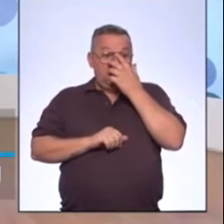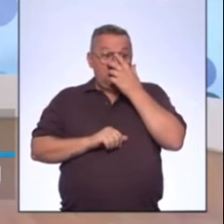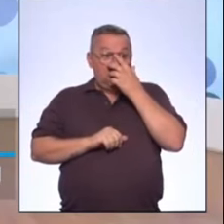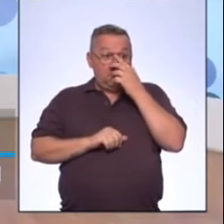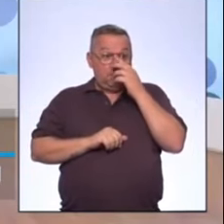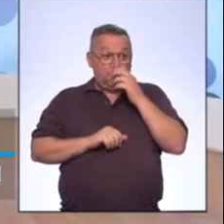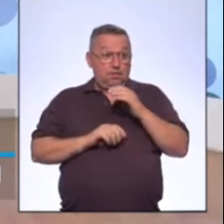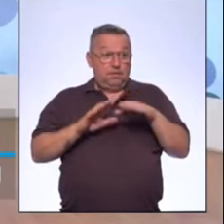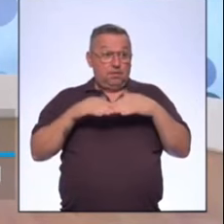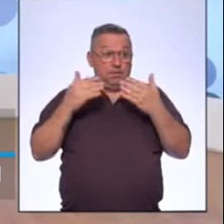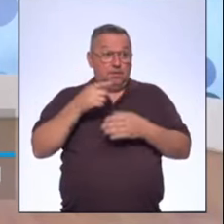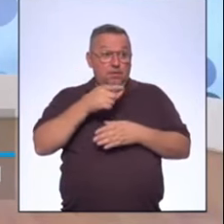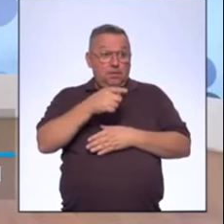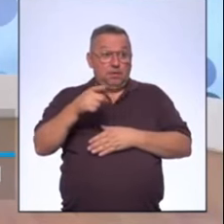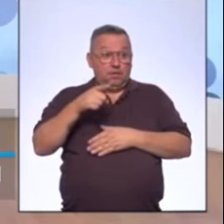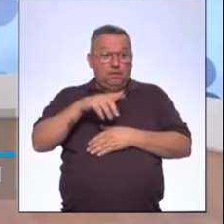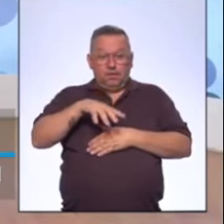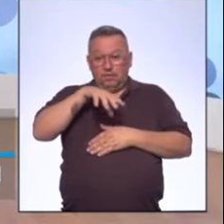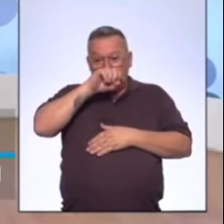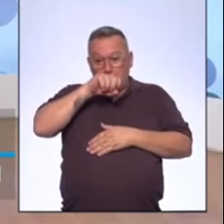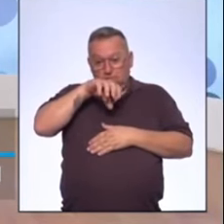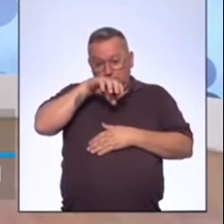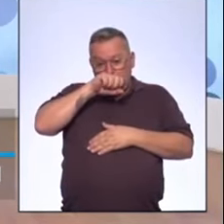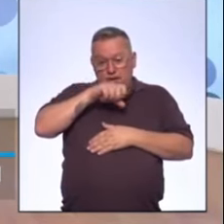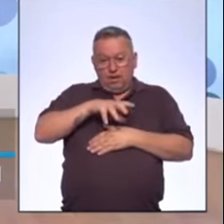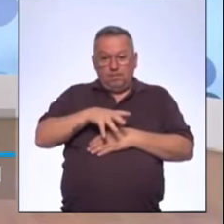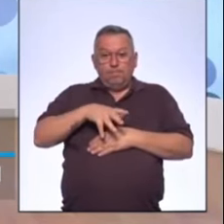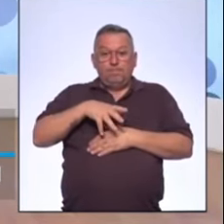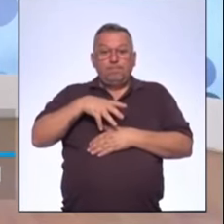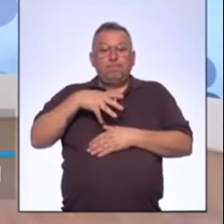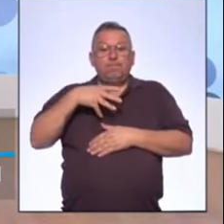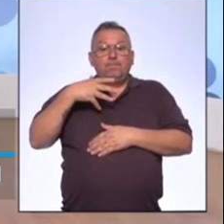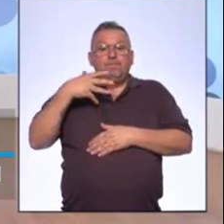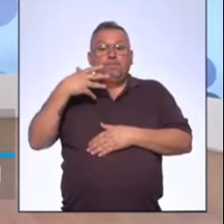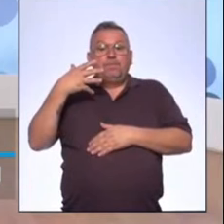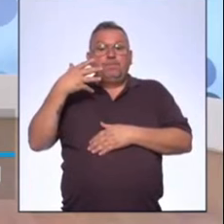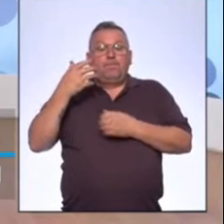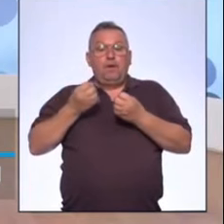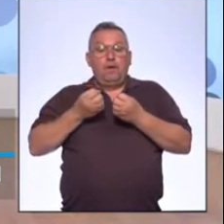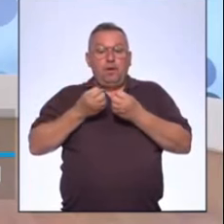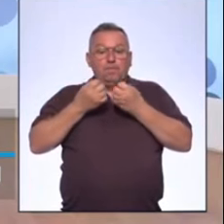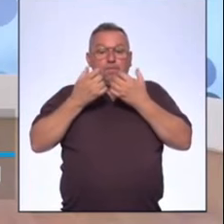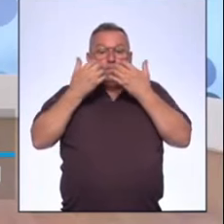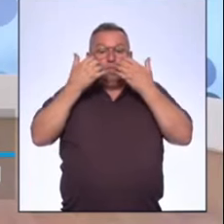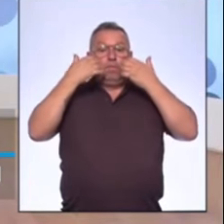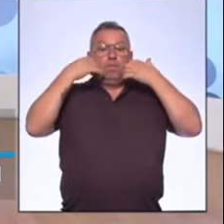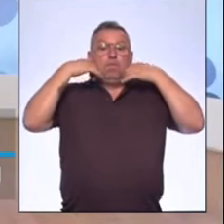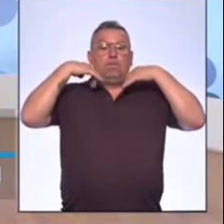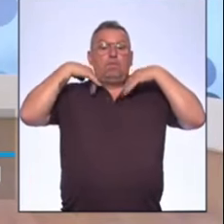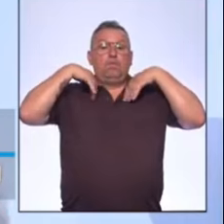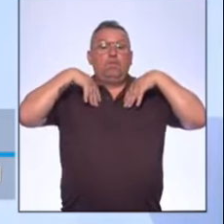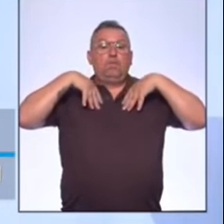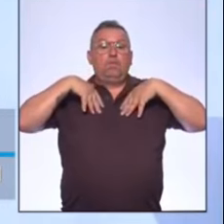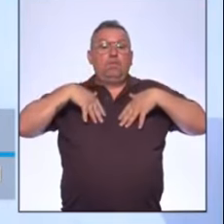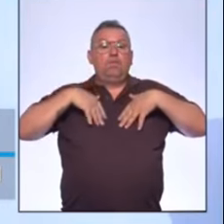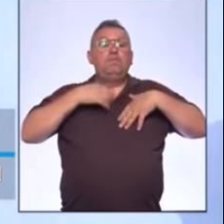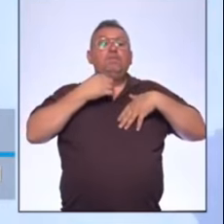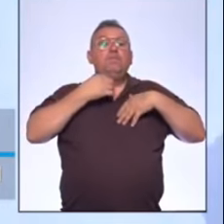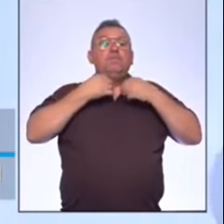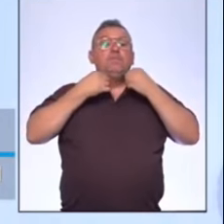só, quando você respira, então você puxa o ar, ele vai entrar, né? Você vai ter um caninho